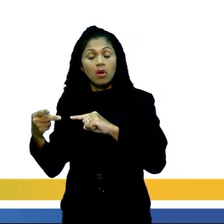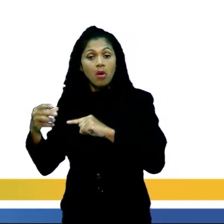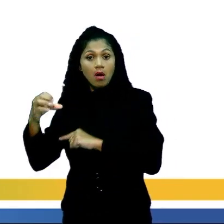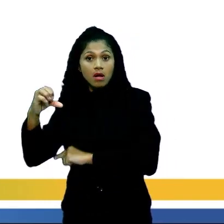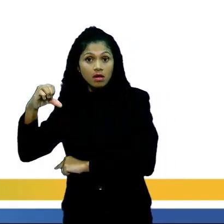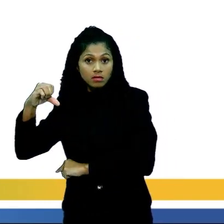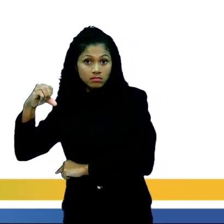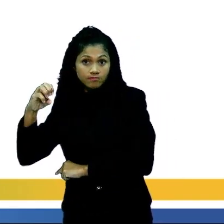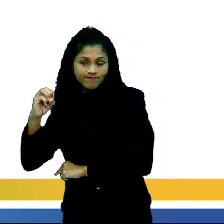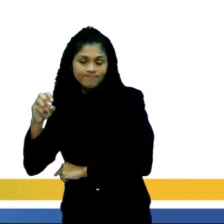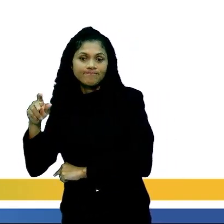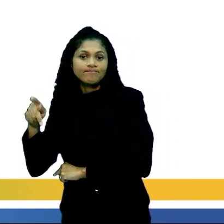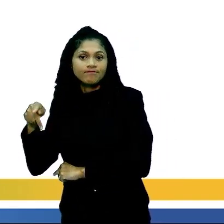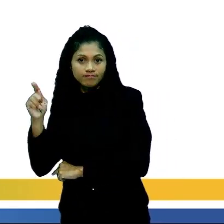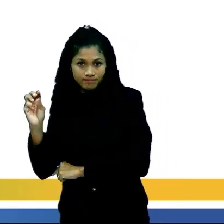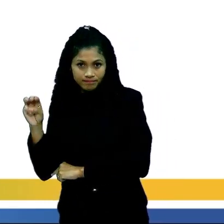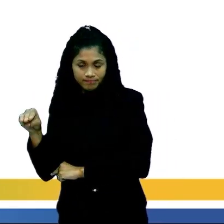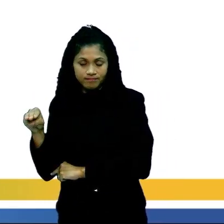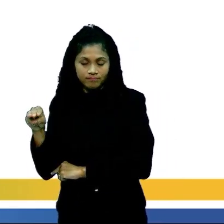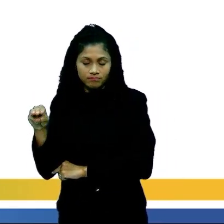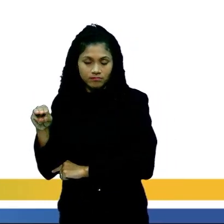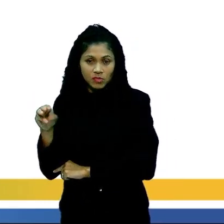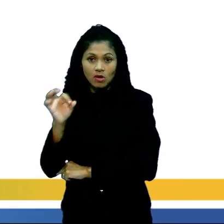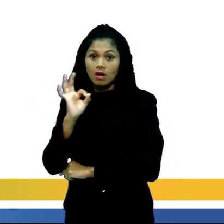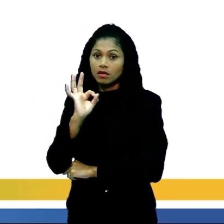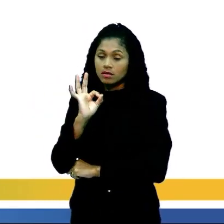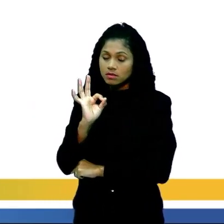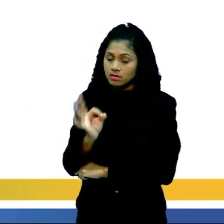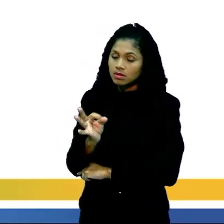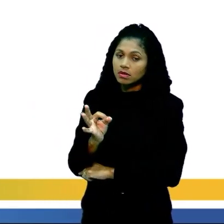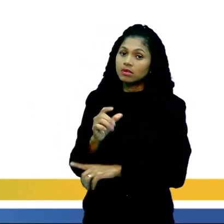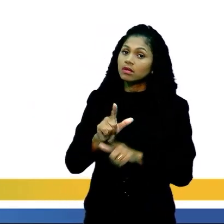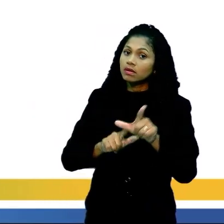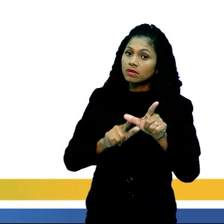Portanto, aí, a nossa alternativa correta é a letra D.